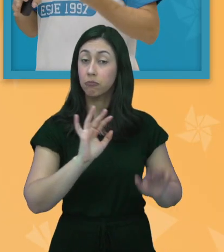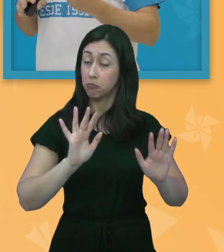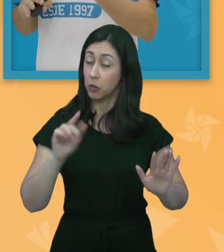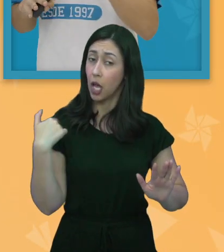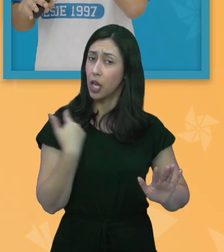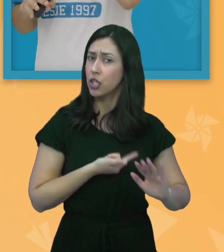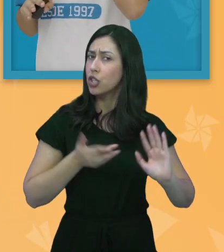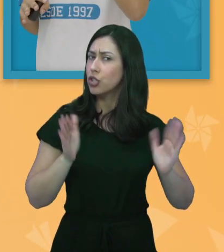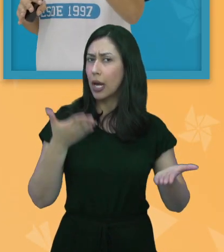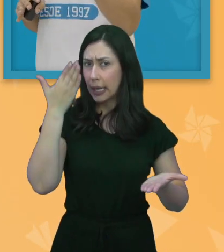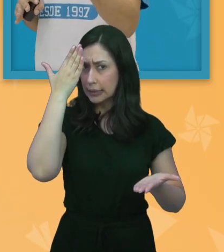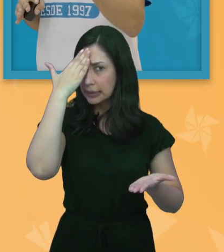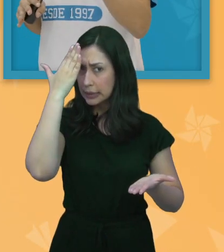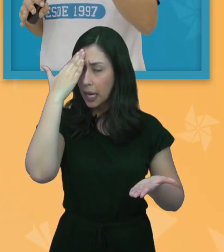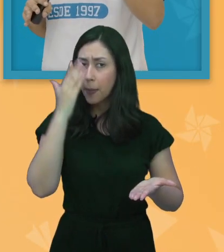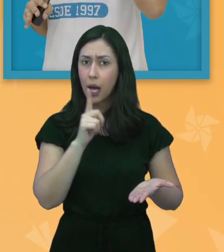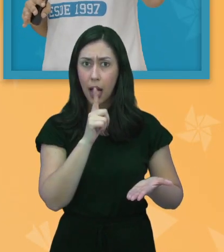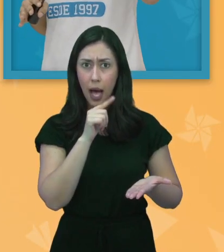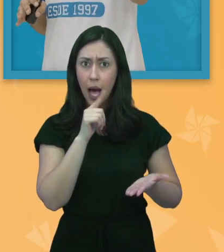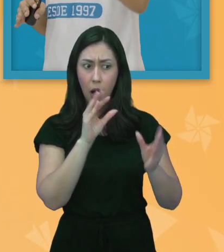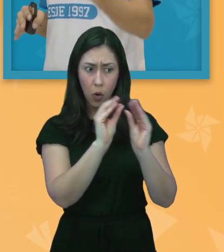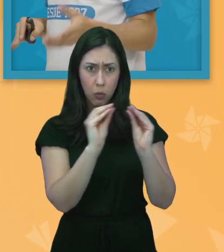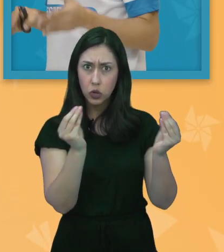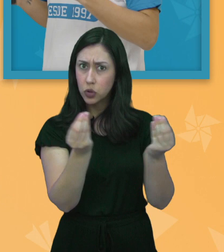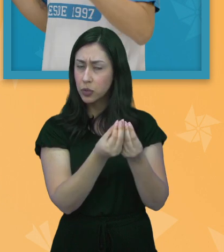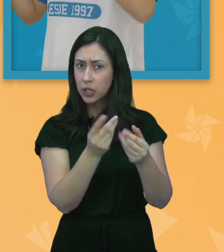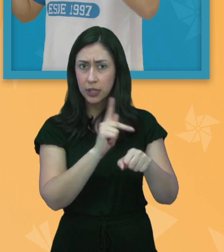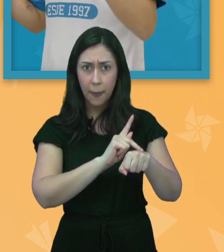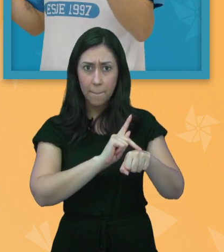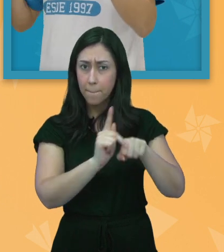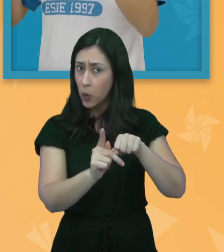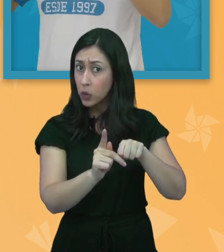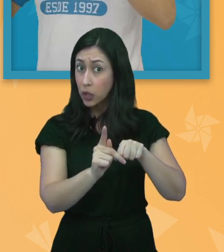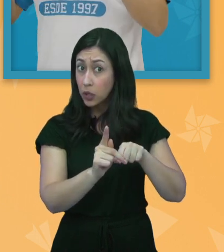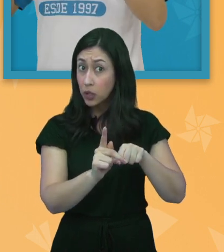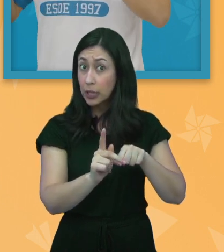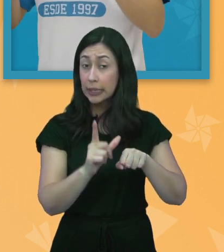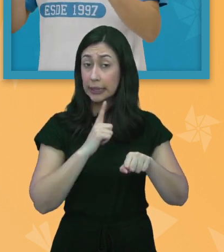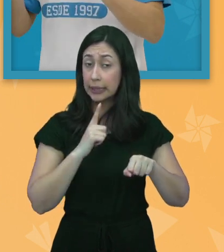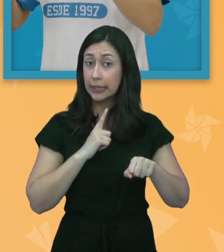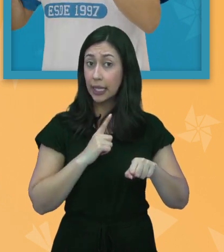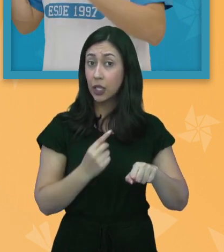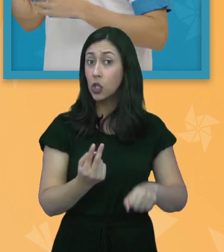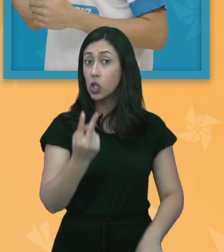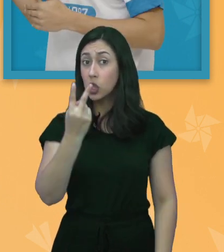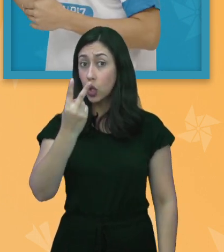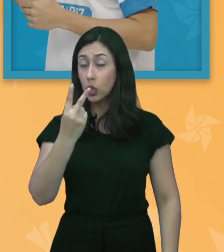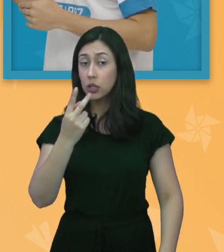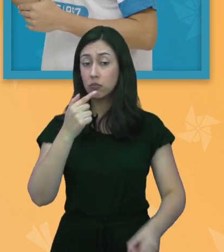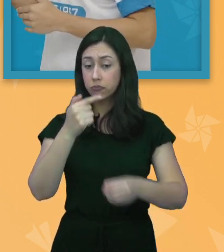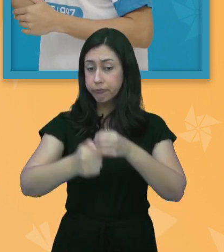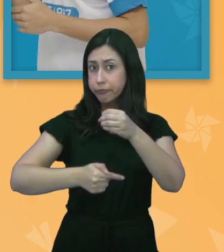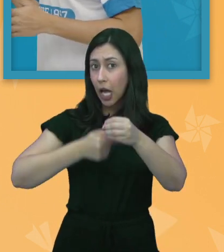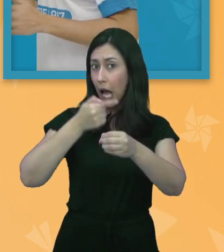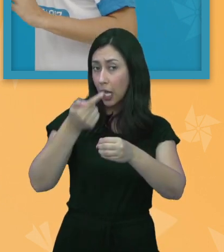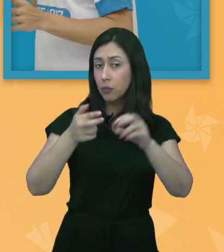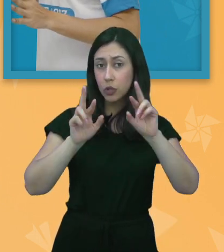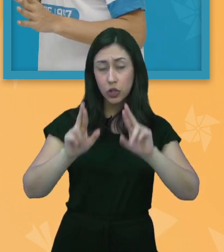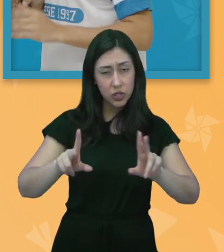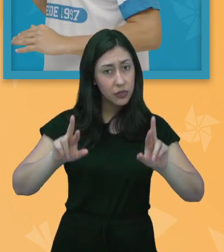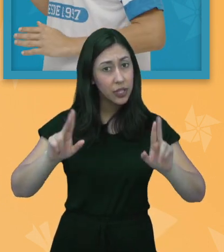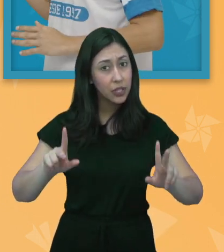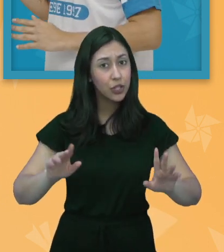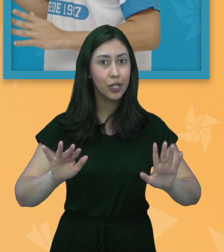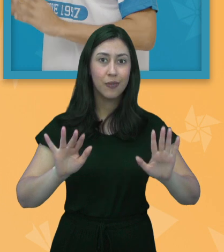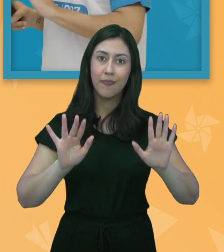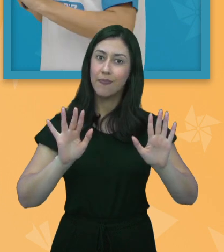na verdade, é uma substância pura, né? Uma substância pura composta, que é formada por átomos de dois elementos diferentes, como ele realmente cita aqui, hidrogênio e